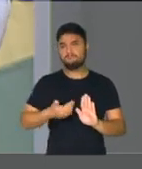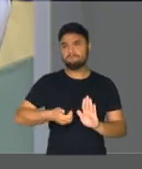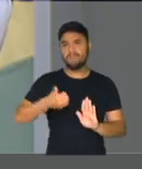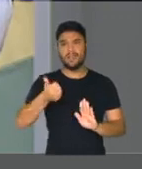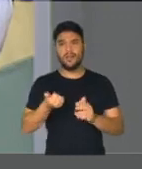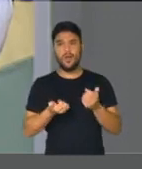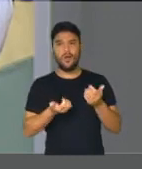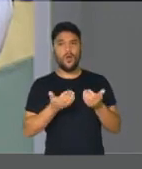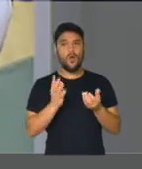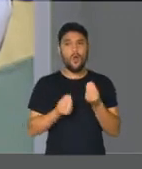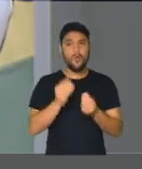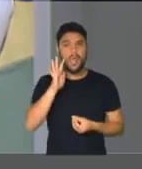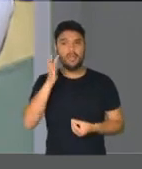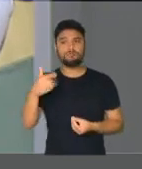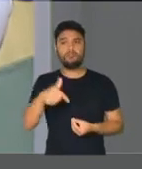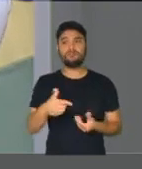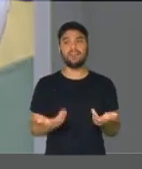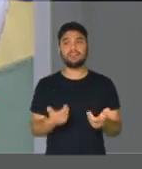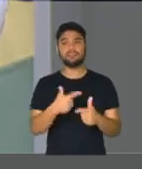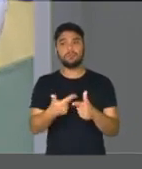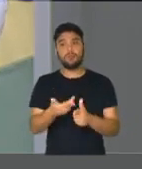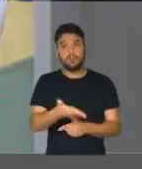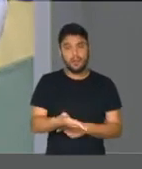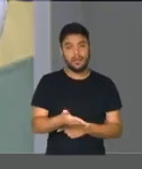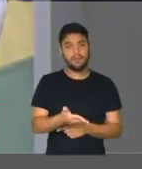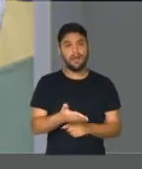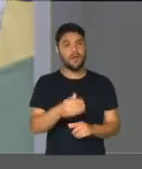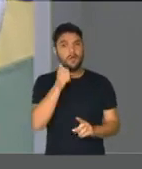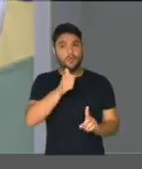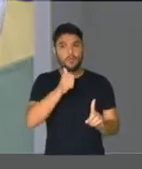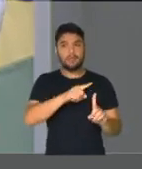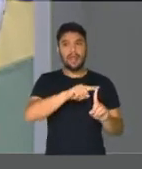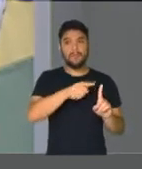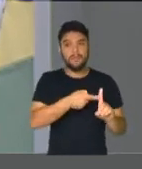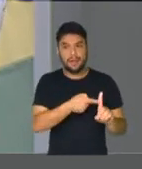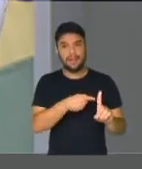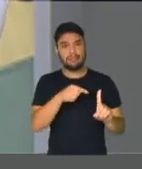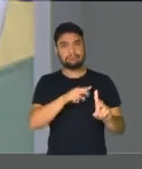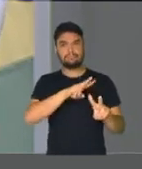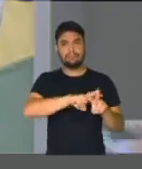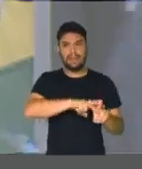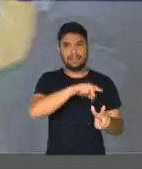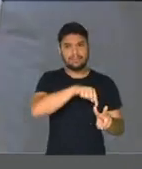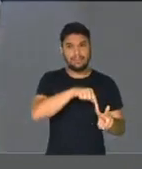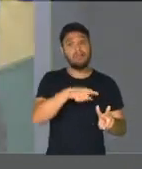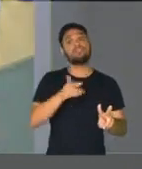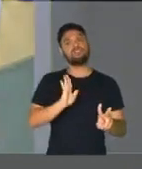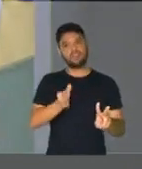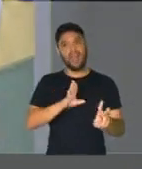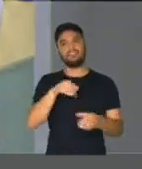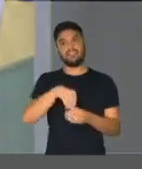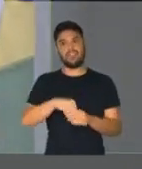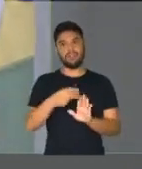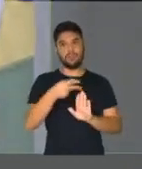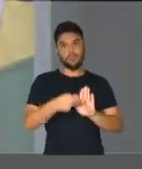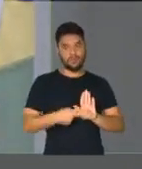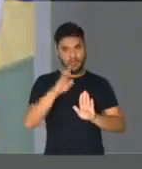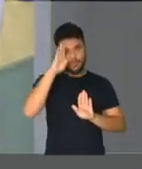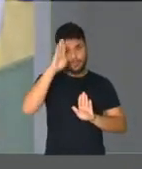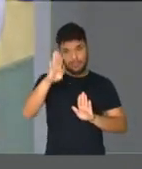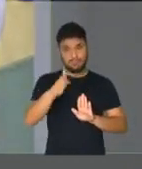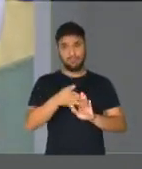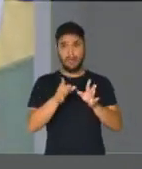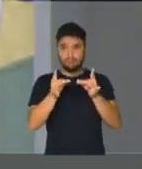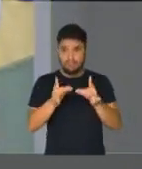atendimento da situação atual da apenada está proposto no projeto principal, nos termos